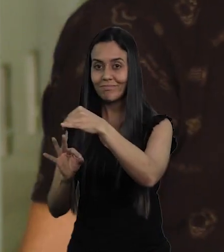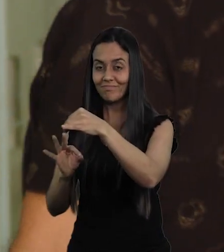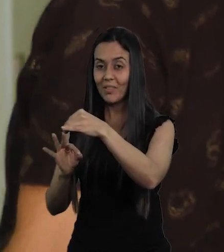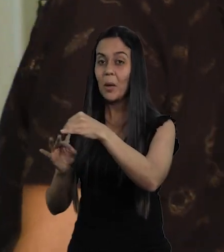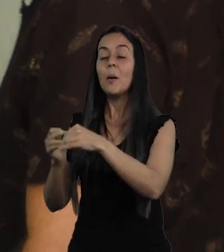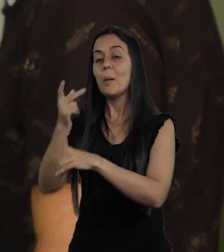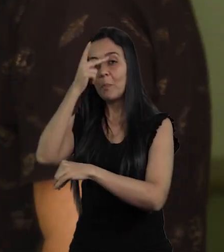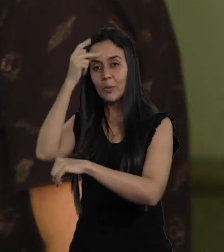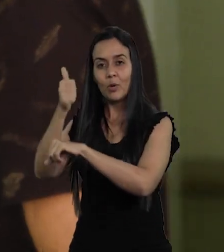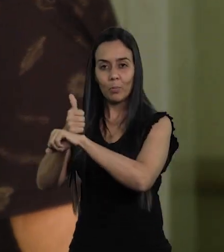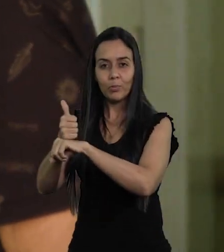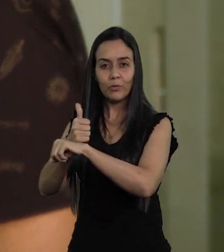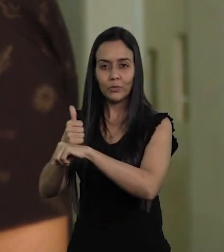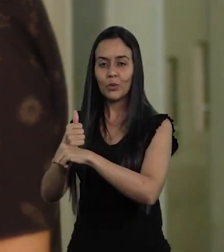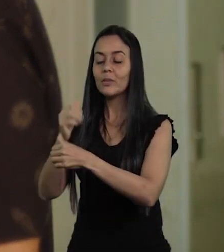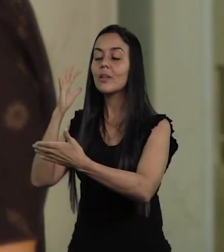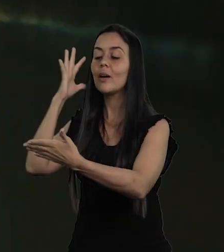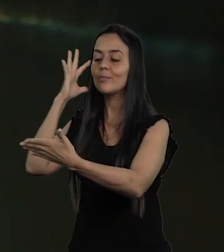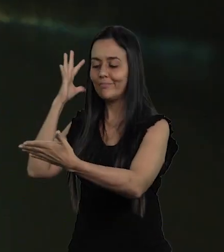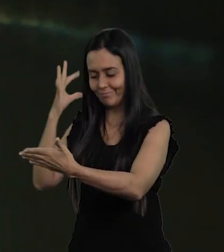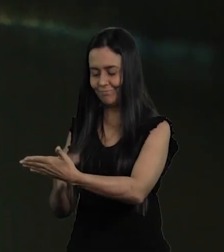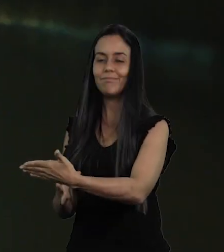Exatamente.